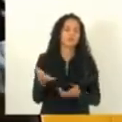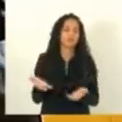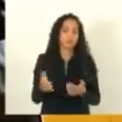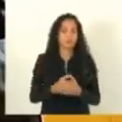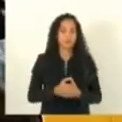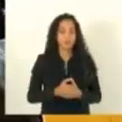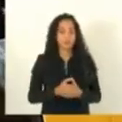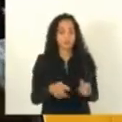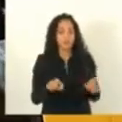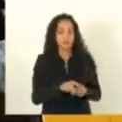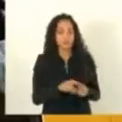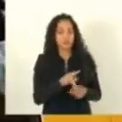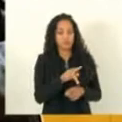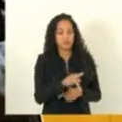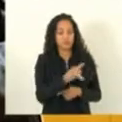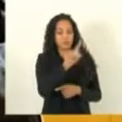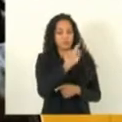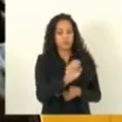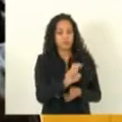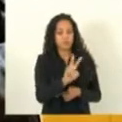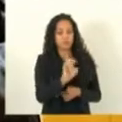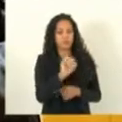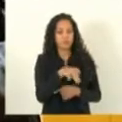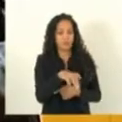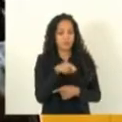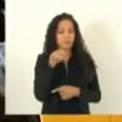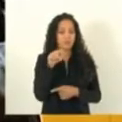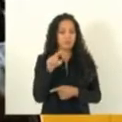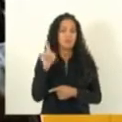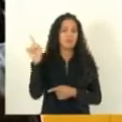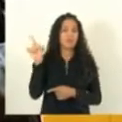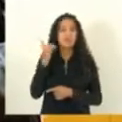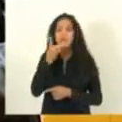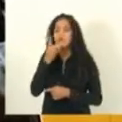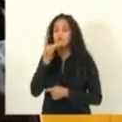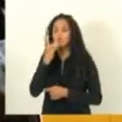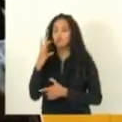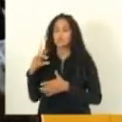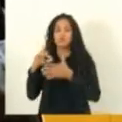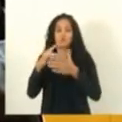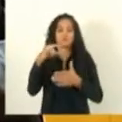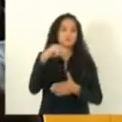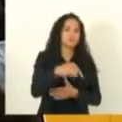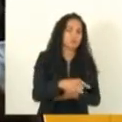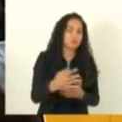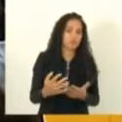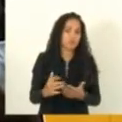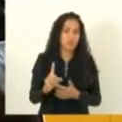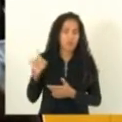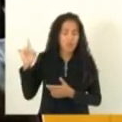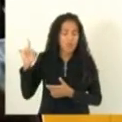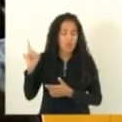Segundo, o Kevin, o caso do Kevin, que veio de Cachoeiro, começa o erro daí. Não tinha que sair,